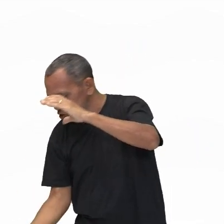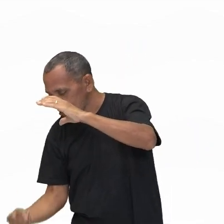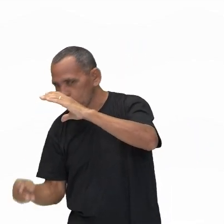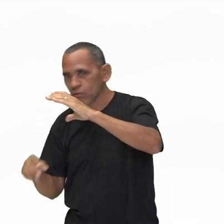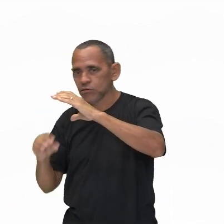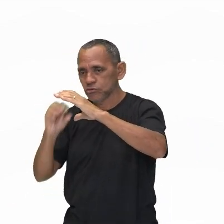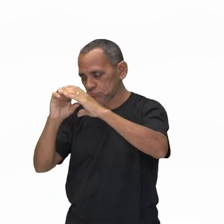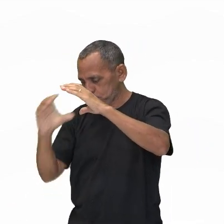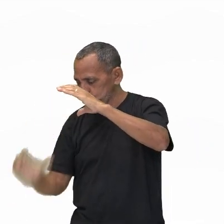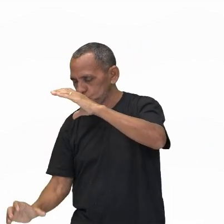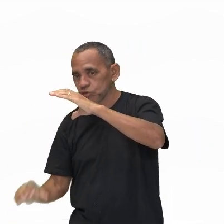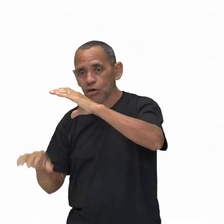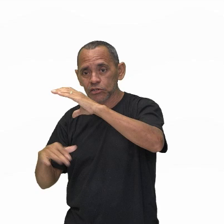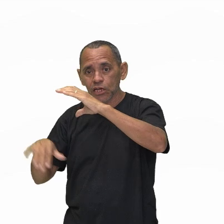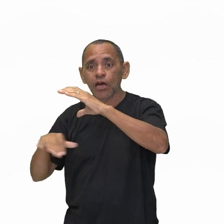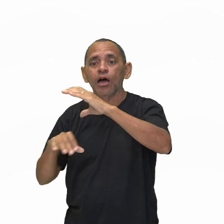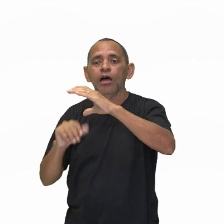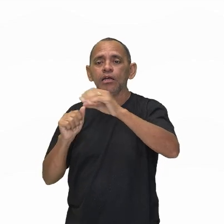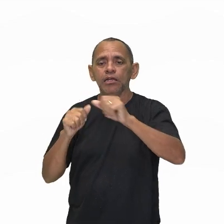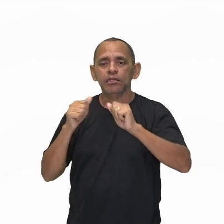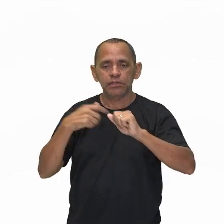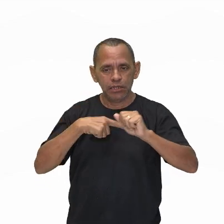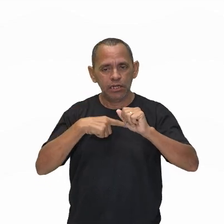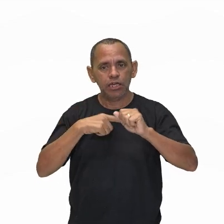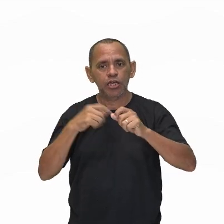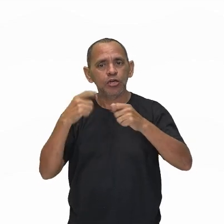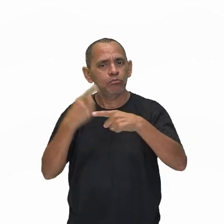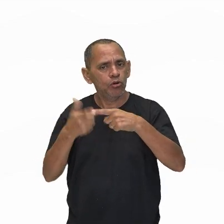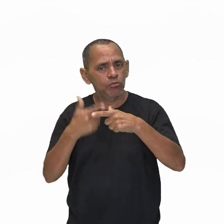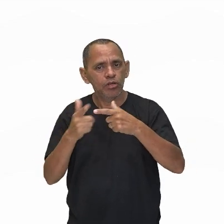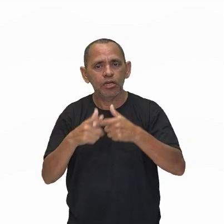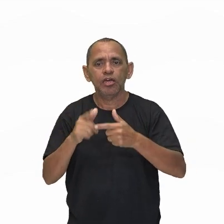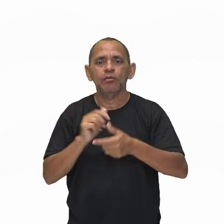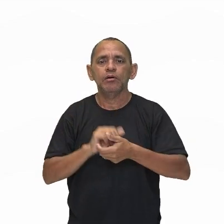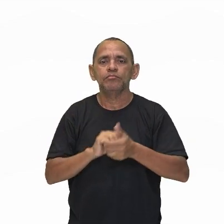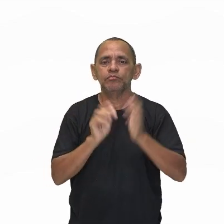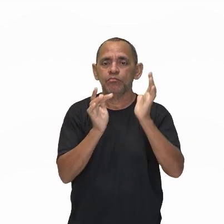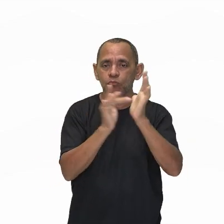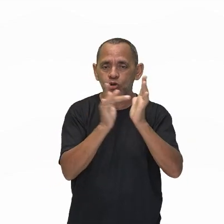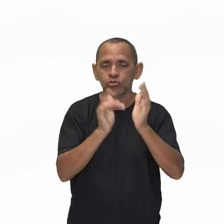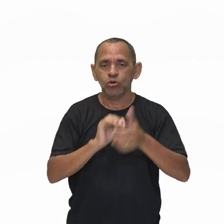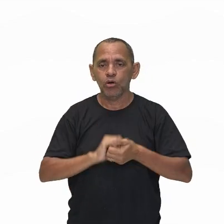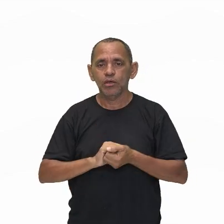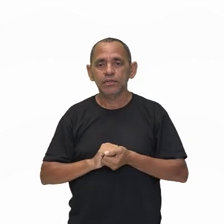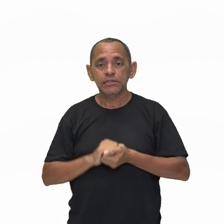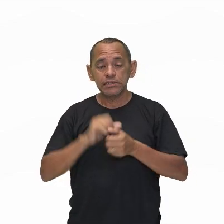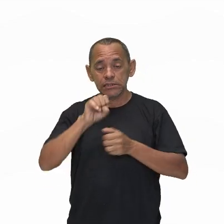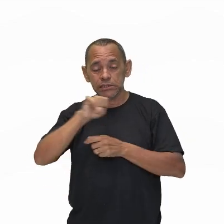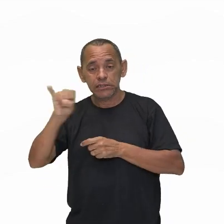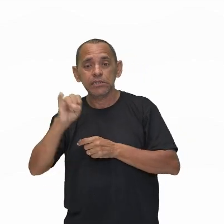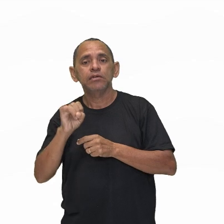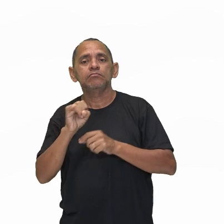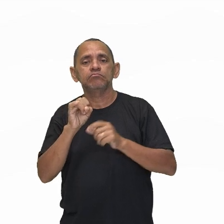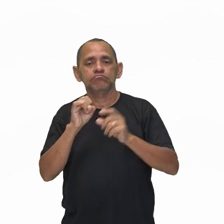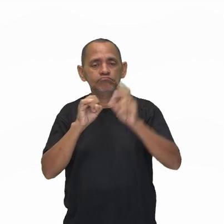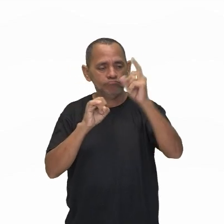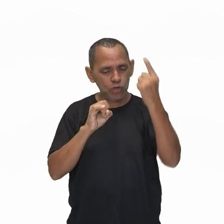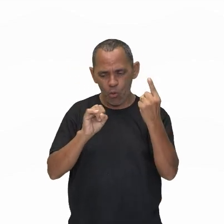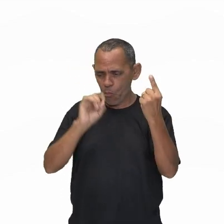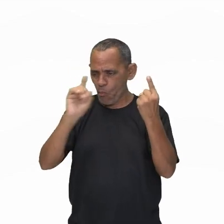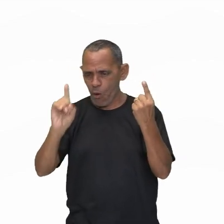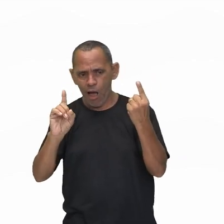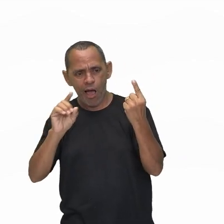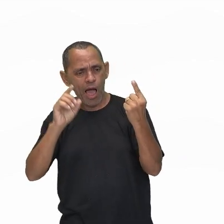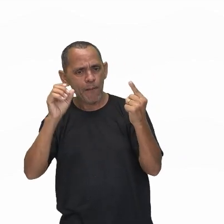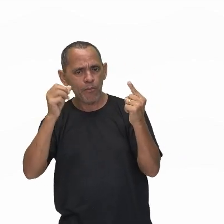pelos mesmos ou bate em qualquer outro jogador e bate no chão. Olha aí que interessante, pessoal. Então,